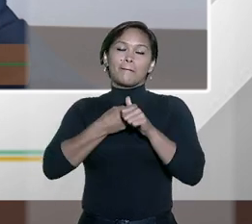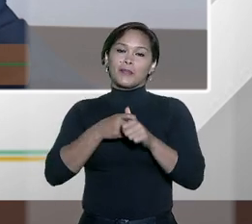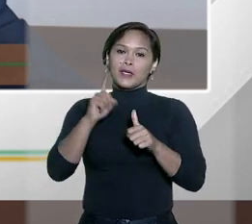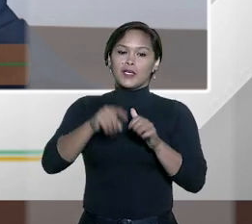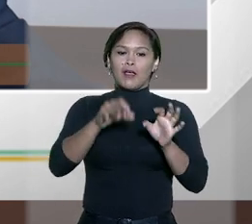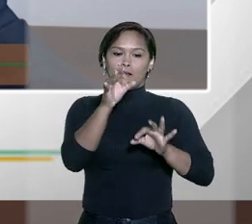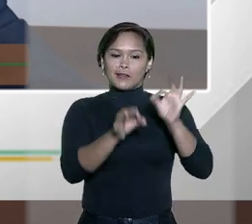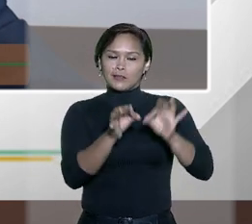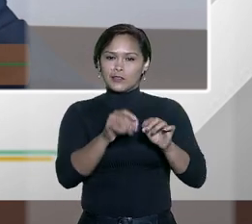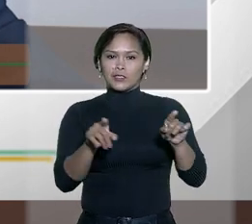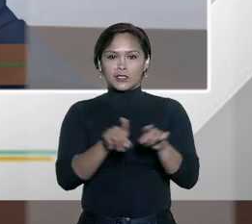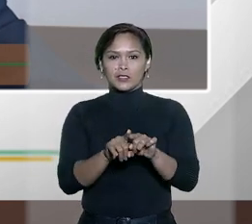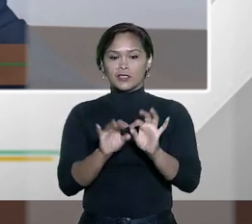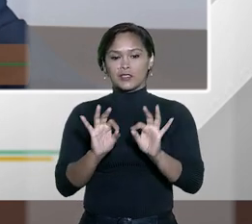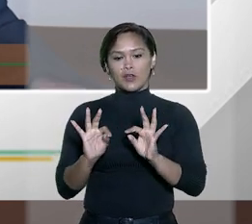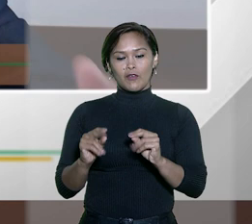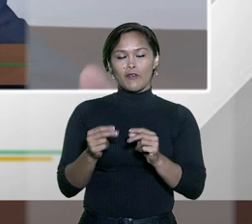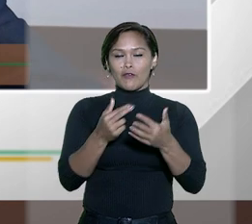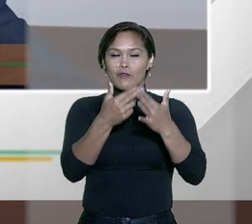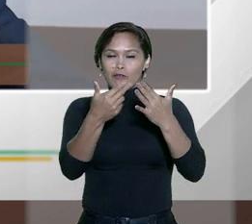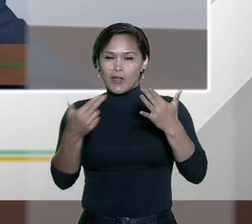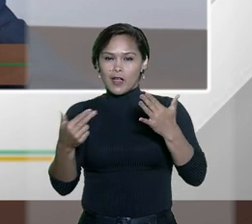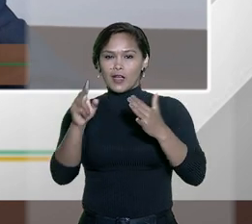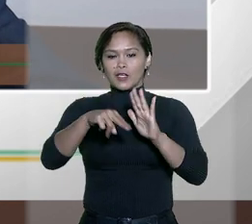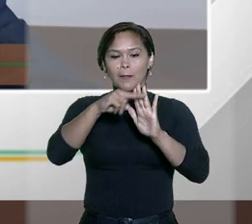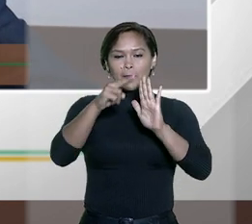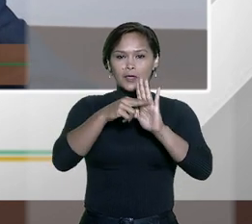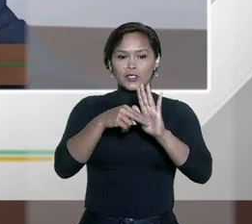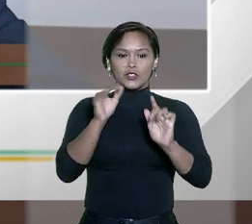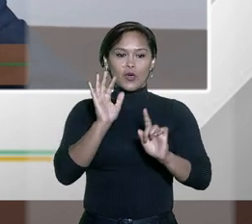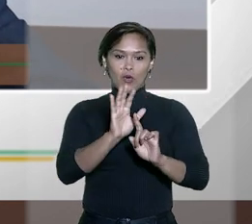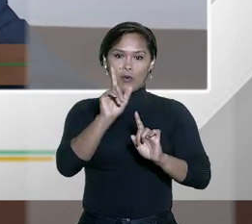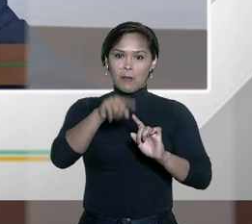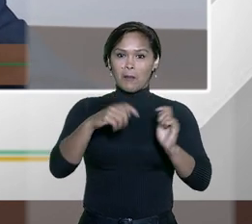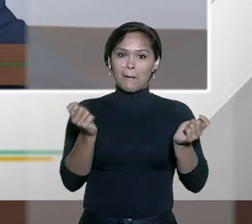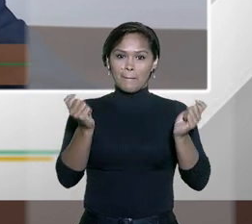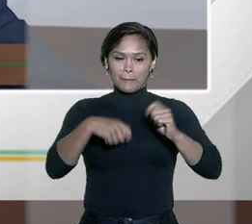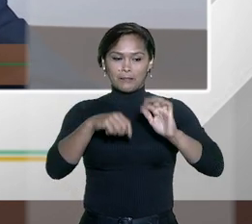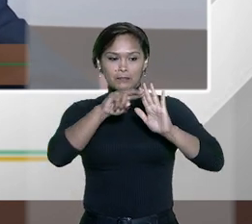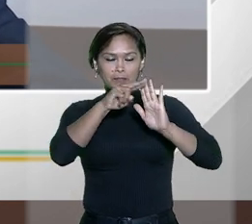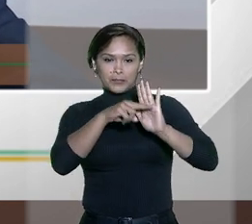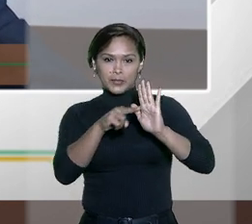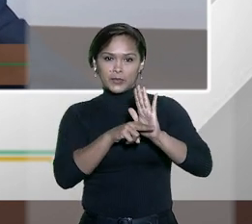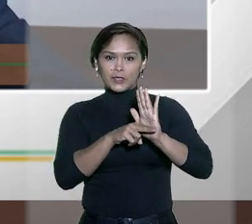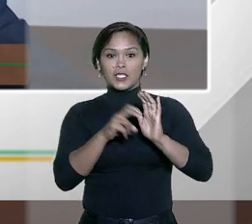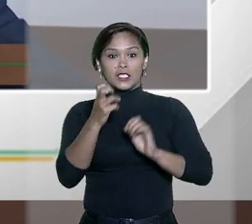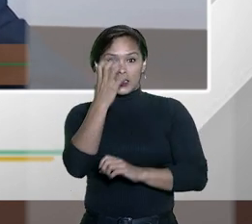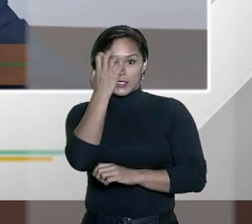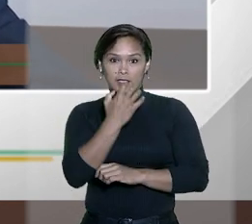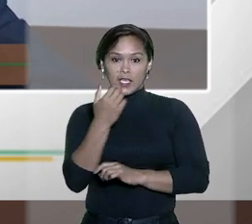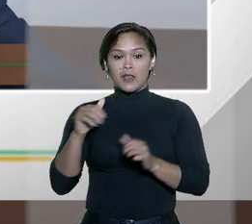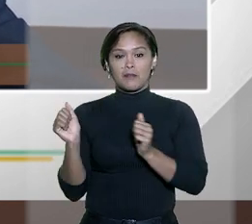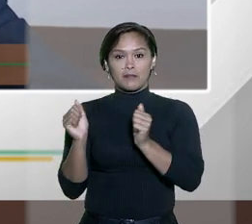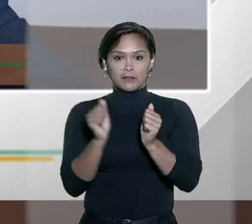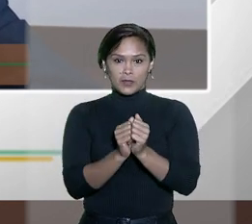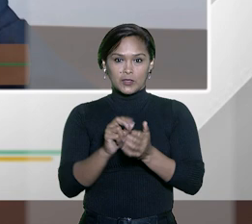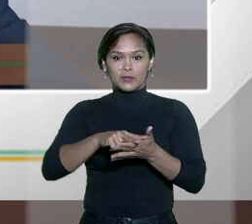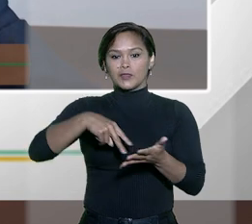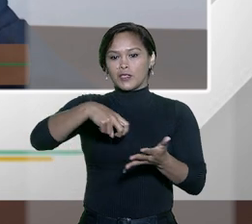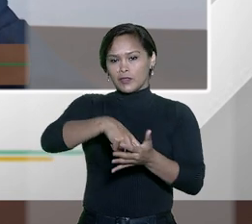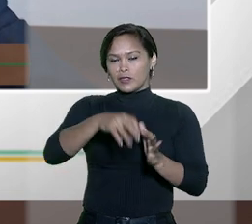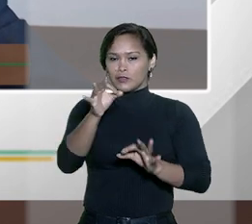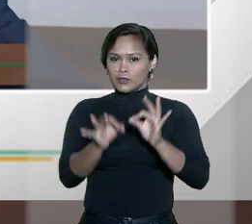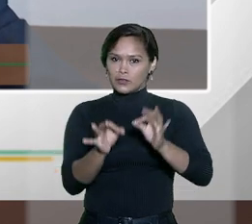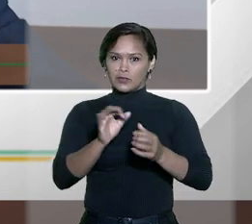de adjudicação, enfim, uma série de medidas coativas, enfim, bastante céleres, bastante próximas da